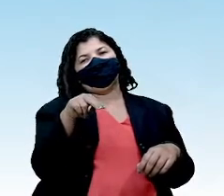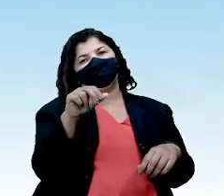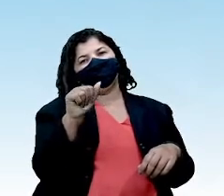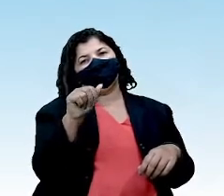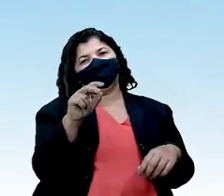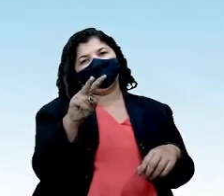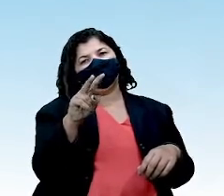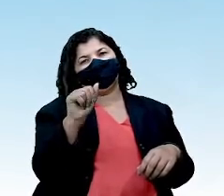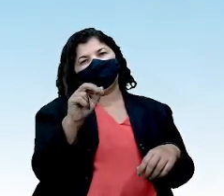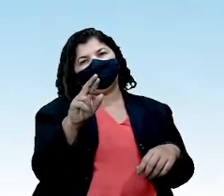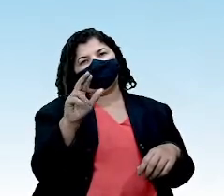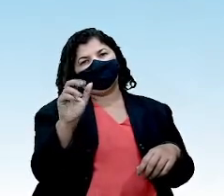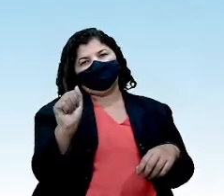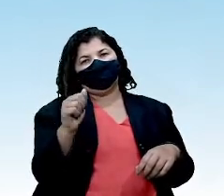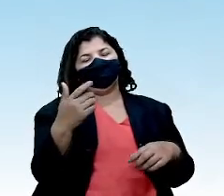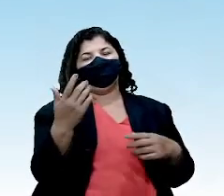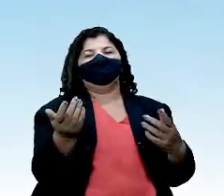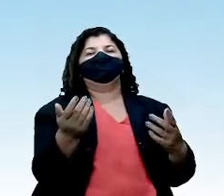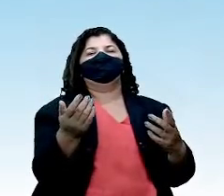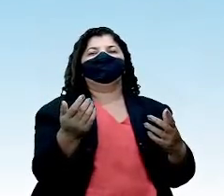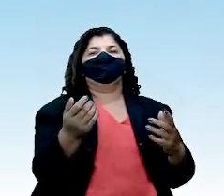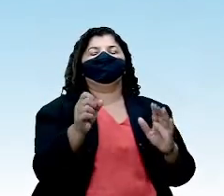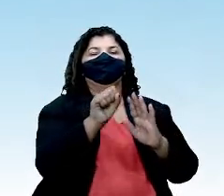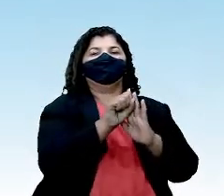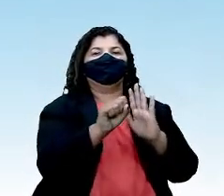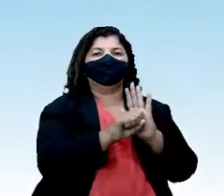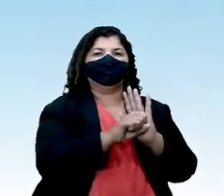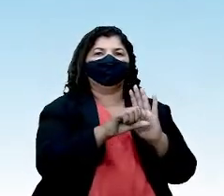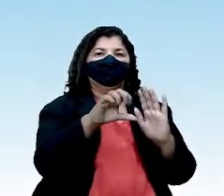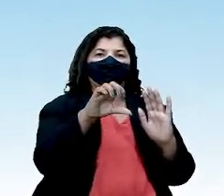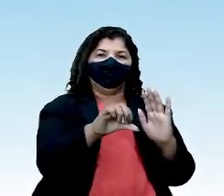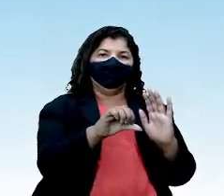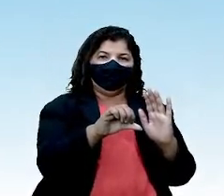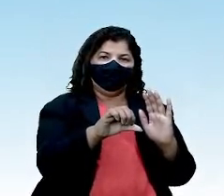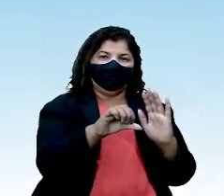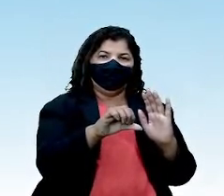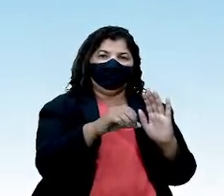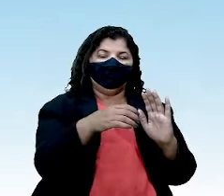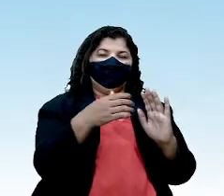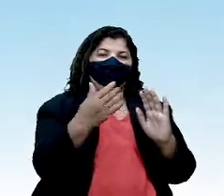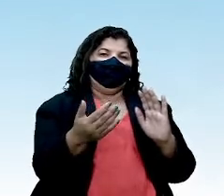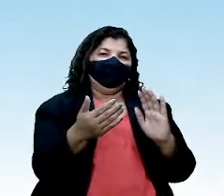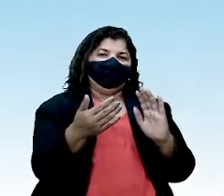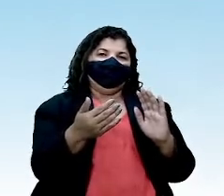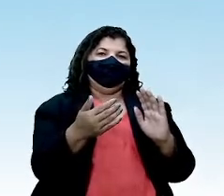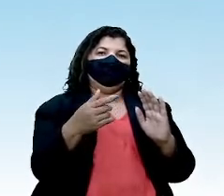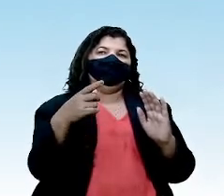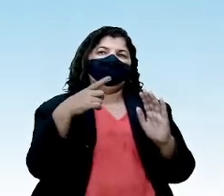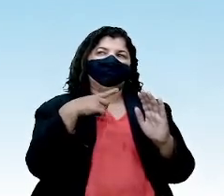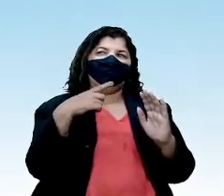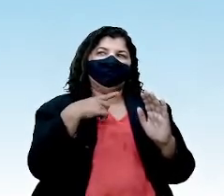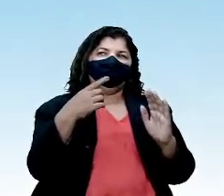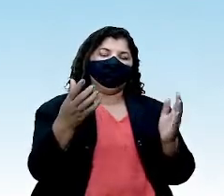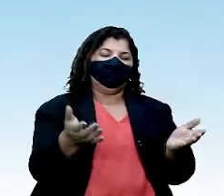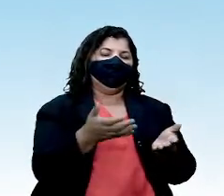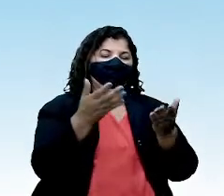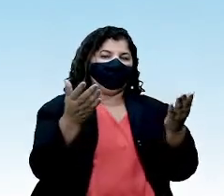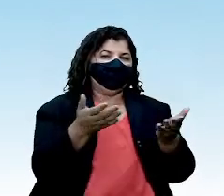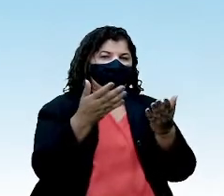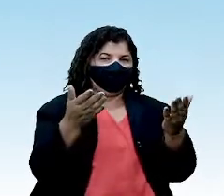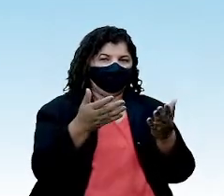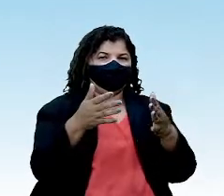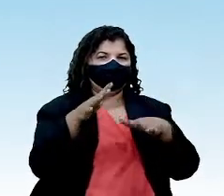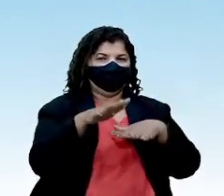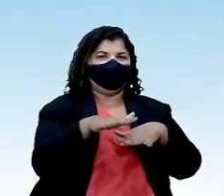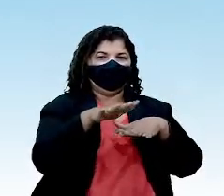a partir do século IX, no entanto, animada pelo espírito das cruzadas e pela desavença